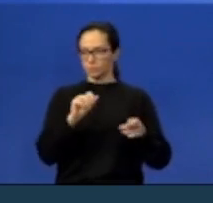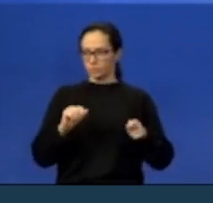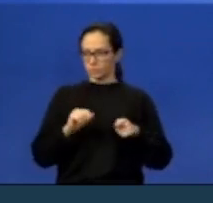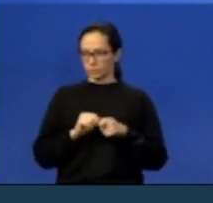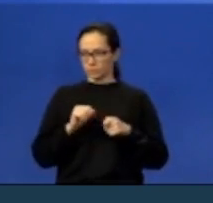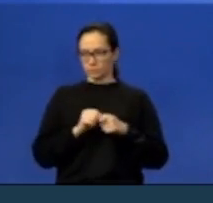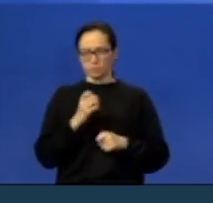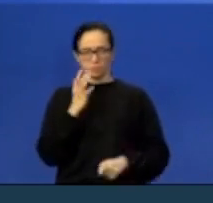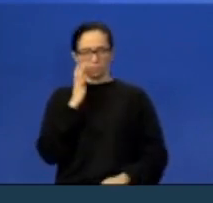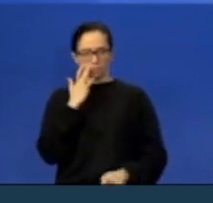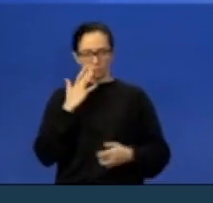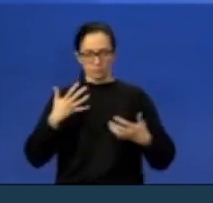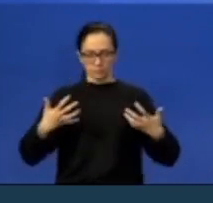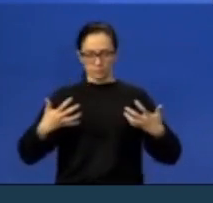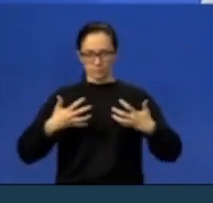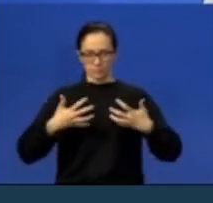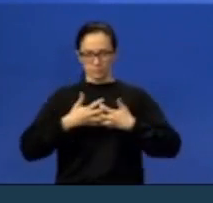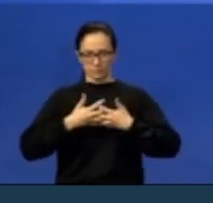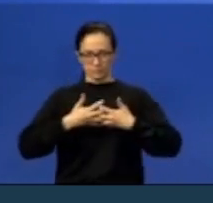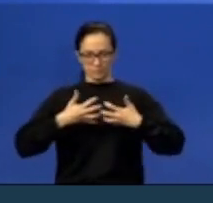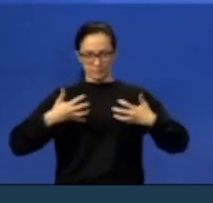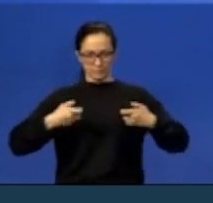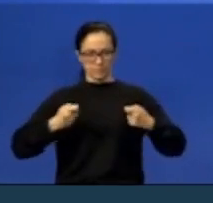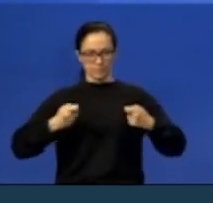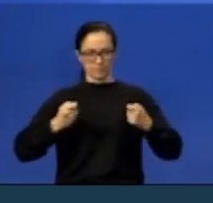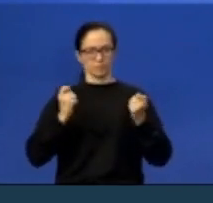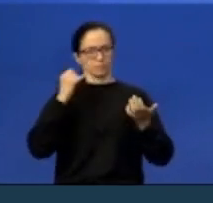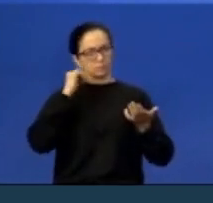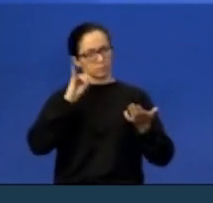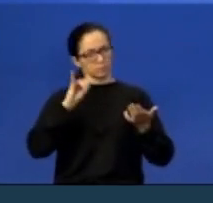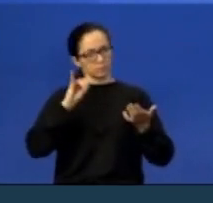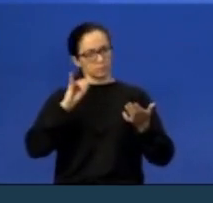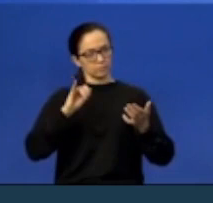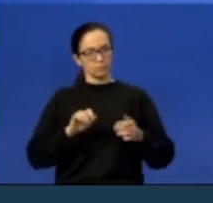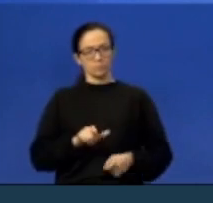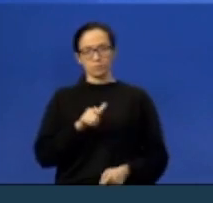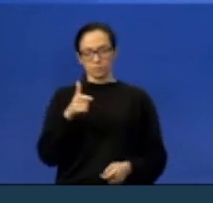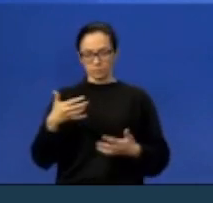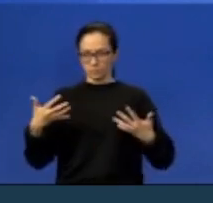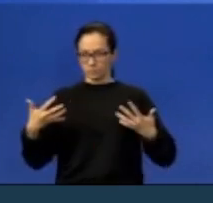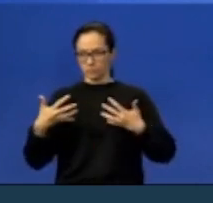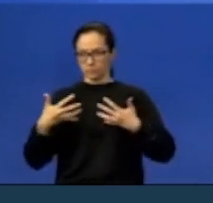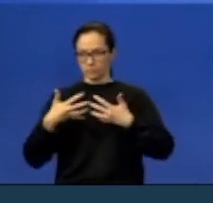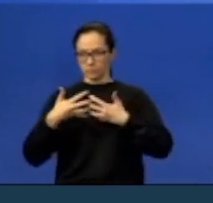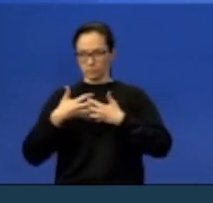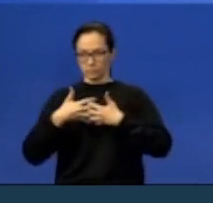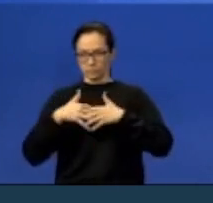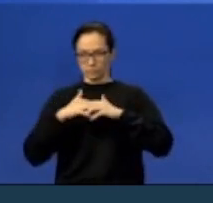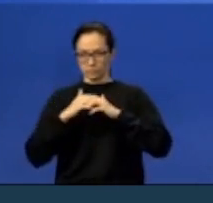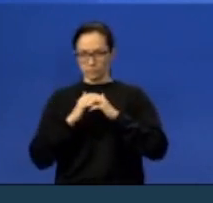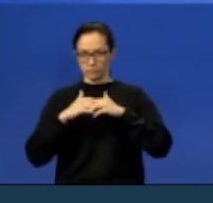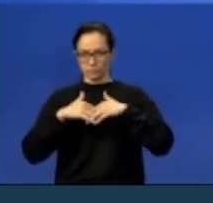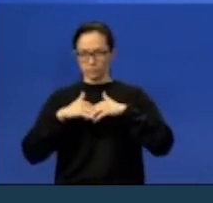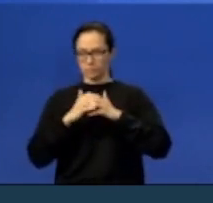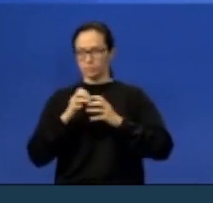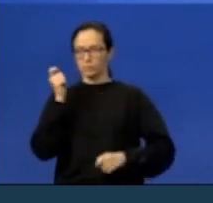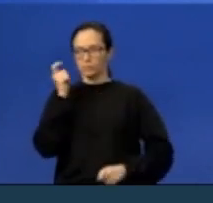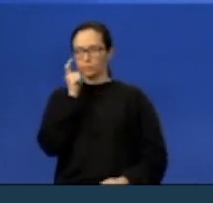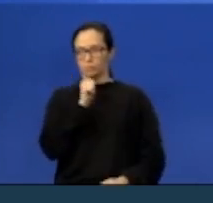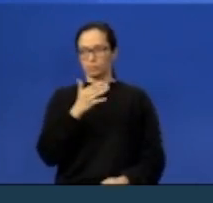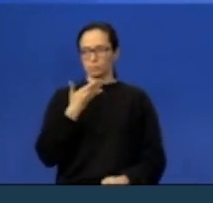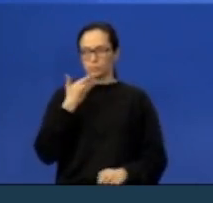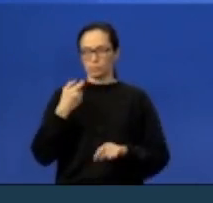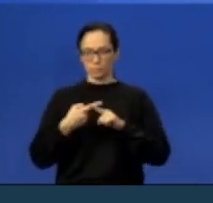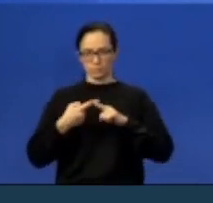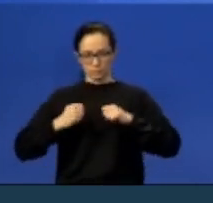algum tipo de lesão no sentido de estiramento, enquanto que a matriz inorgânica ela garante uma capacidade de o osso não sofrer